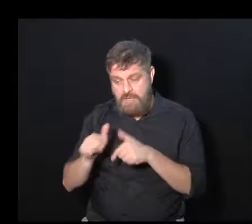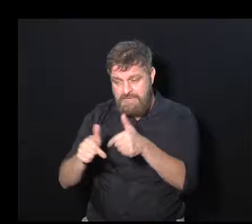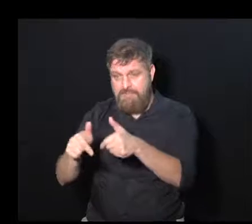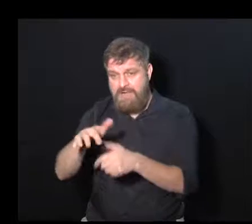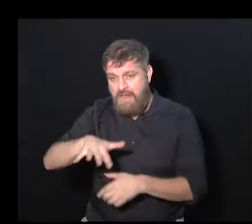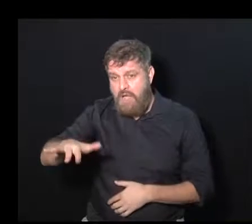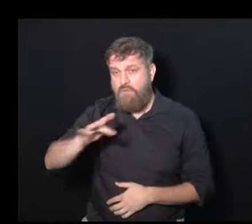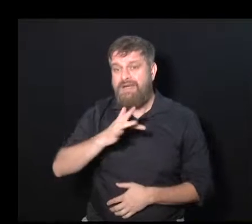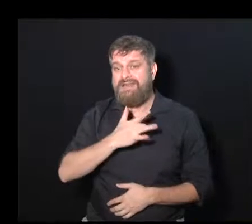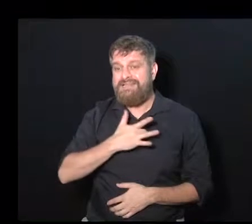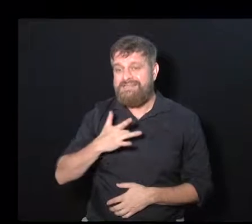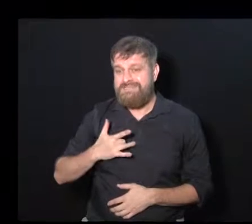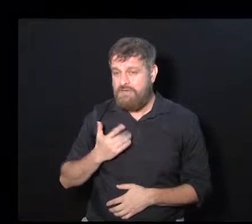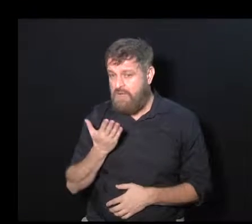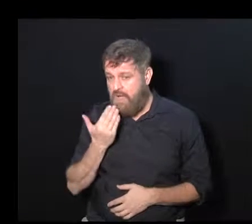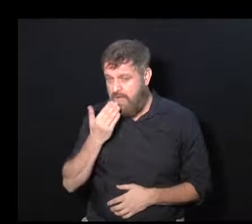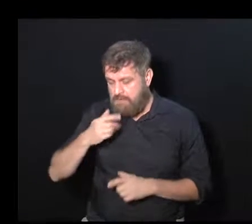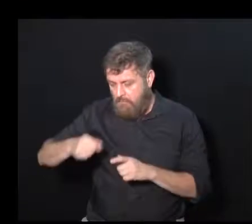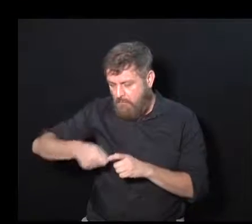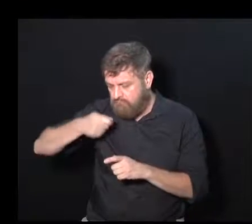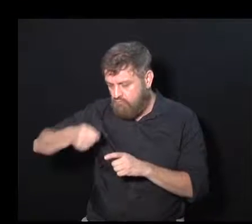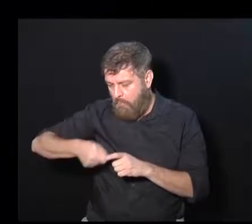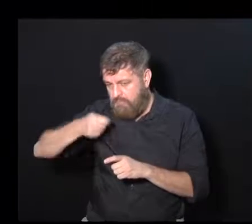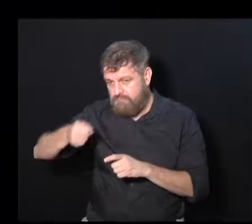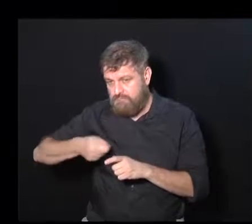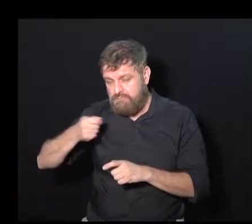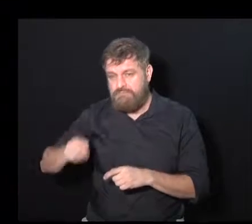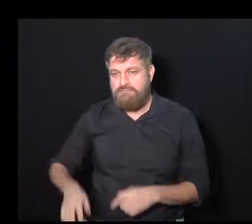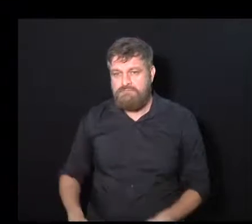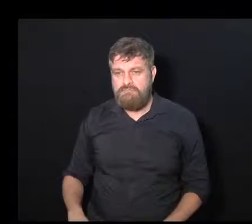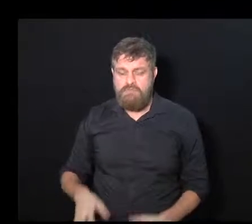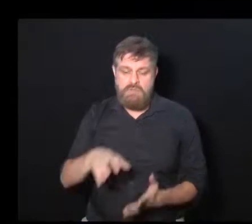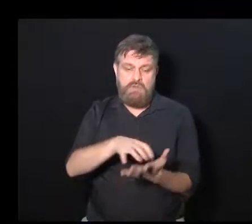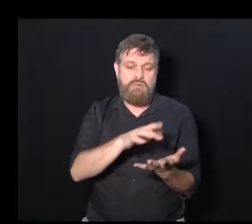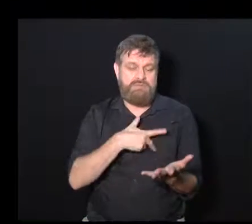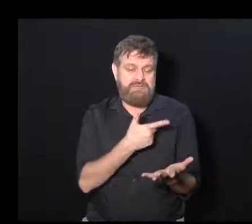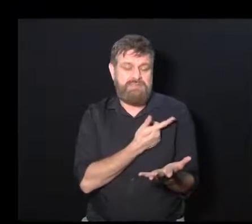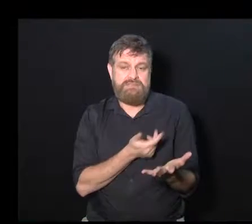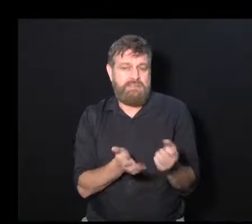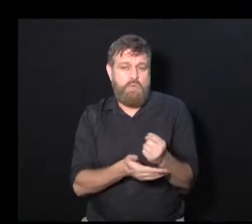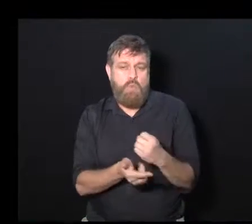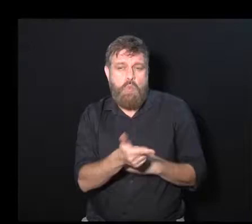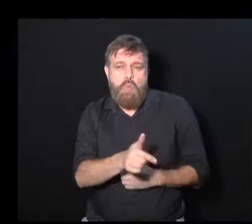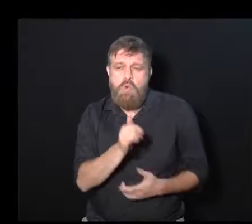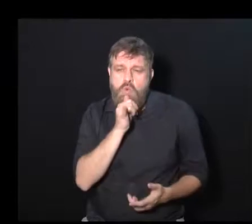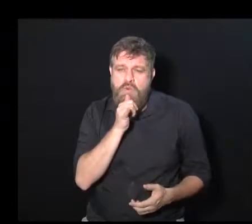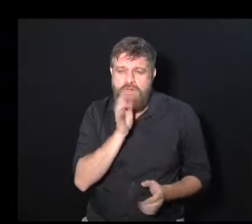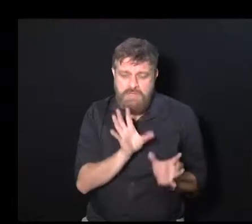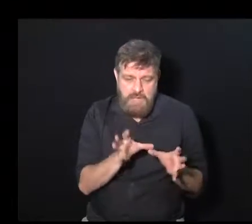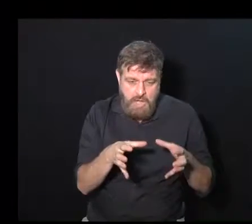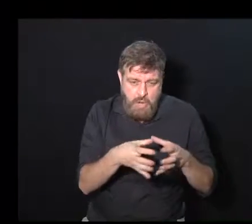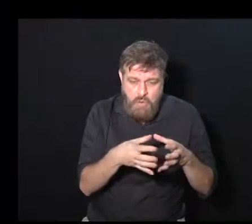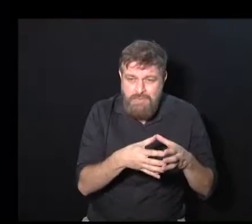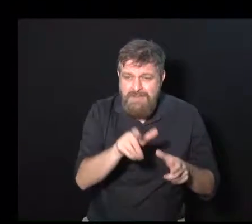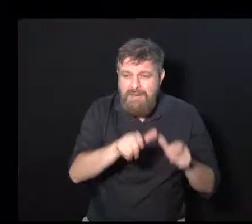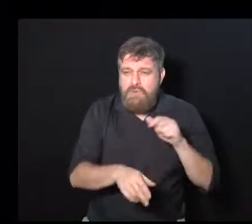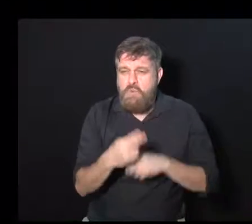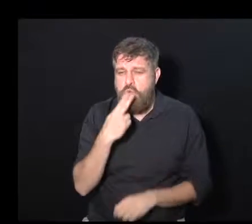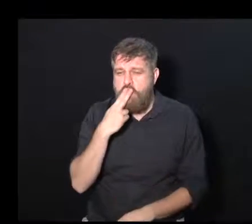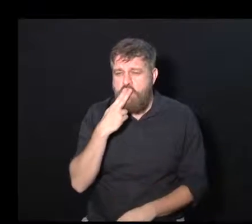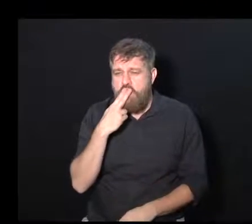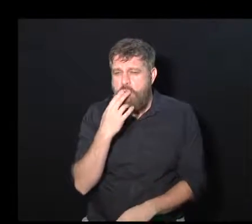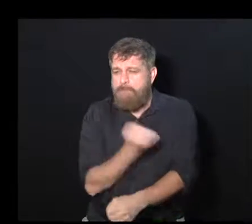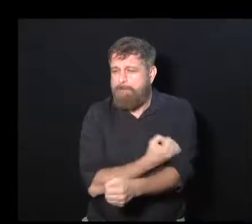alimentação saudável, hábitos saudáveis. Tem outras que eles possuem lá um grupo de tabagismo, então